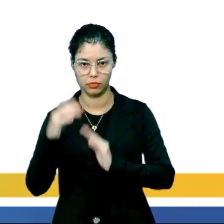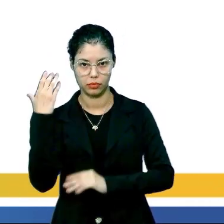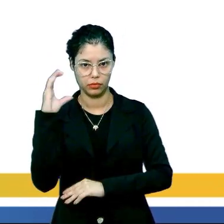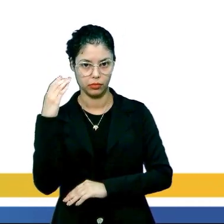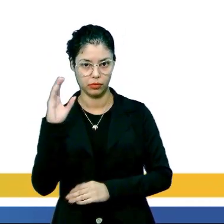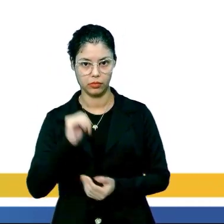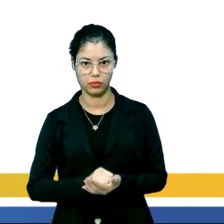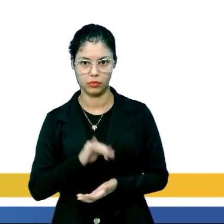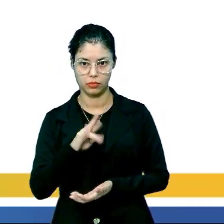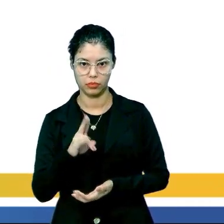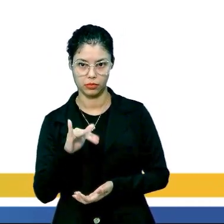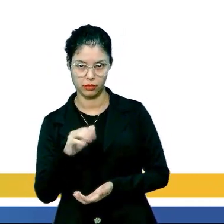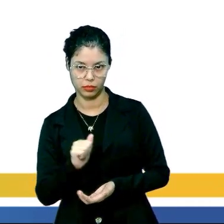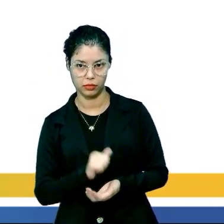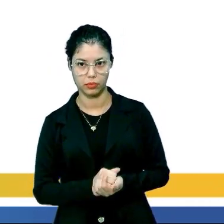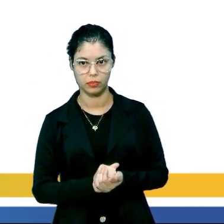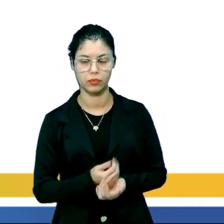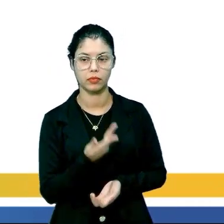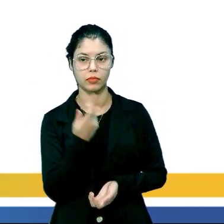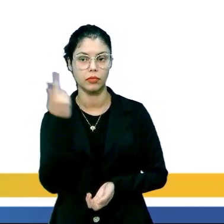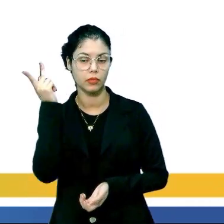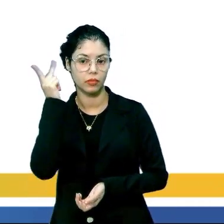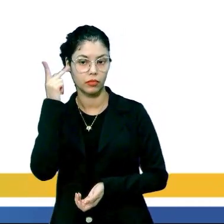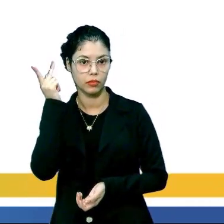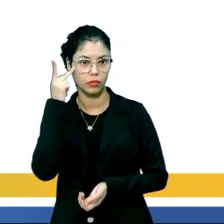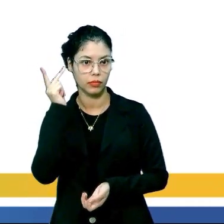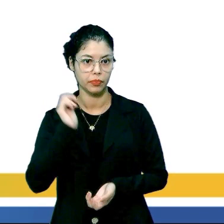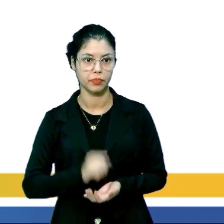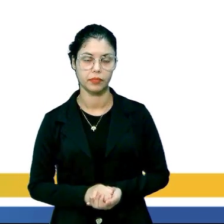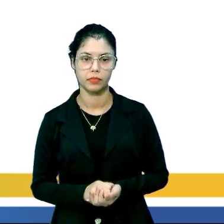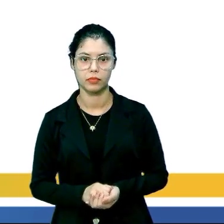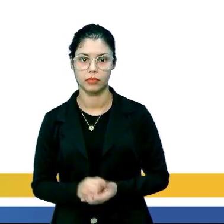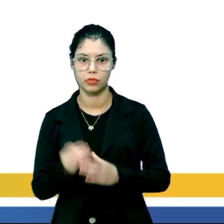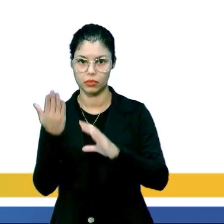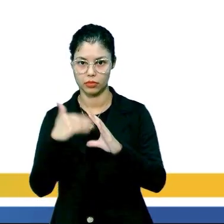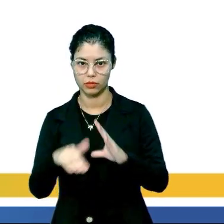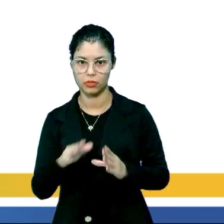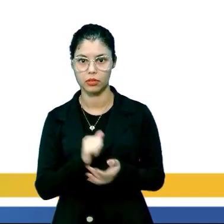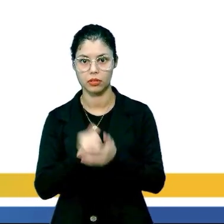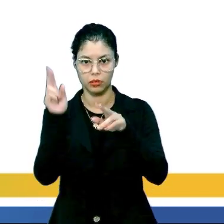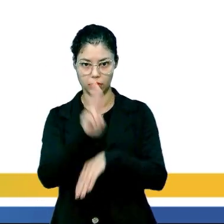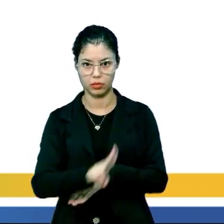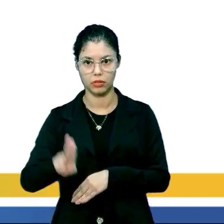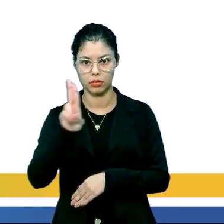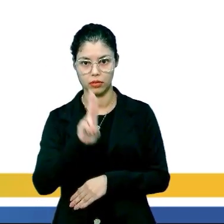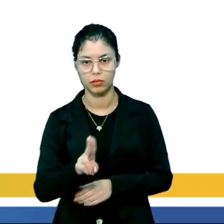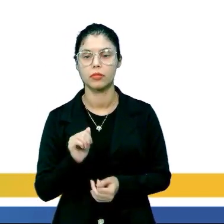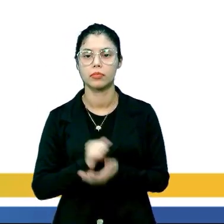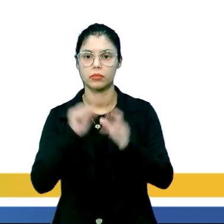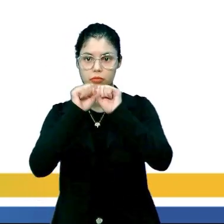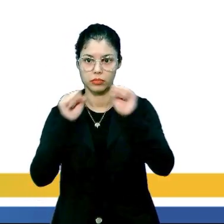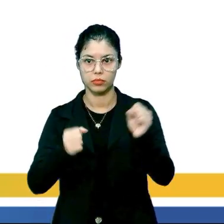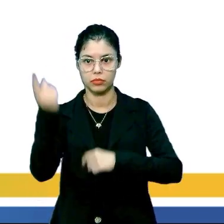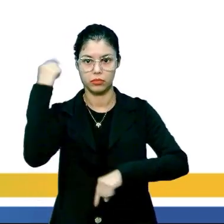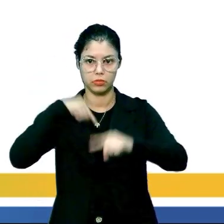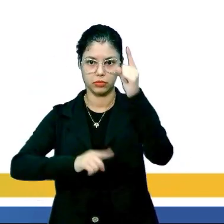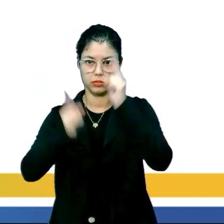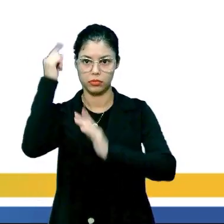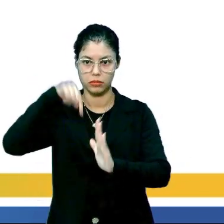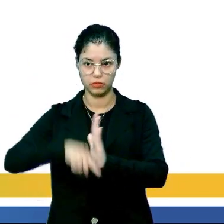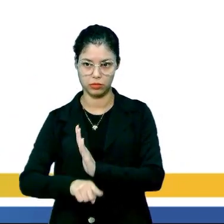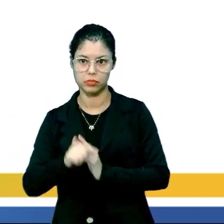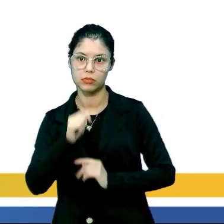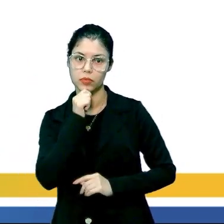do Instituto de Ciências Biomédicas da Universidade de São Paulo elucidaram um dos mecanismos usados pelo